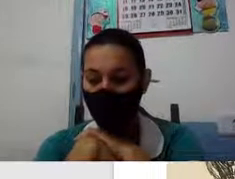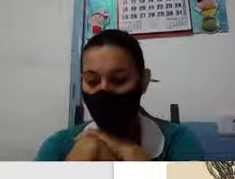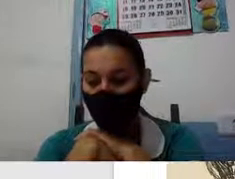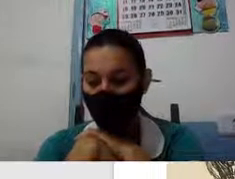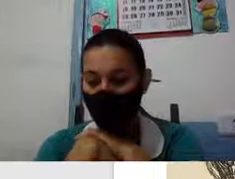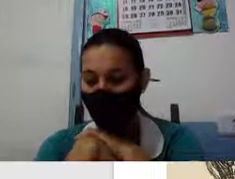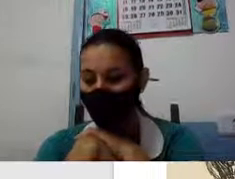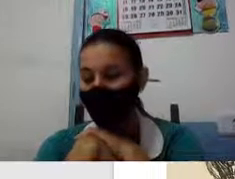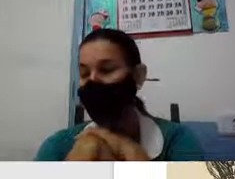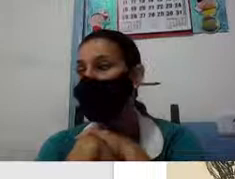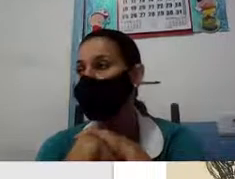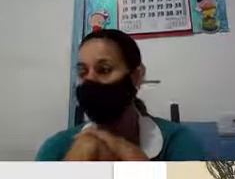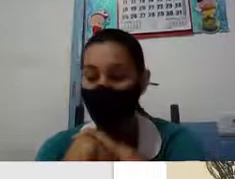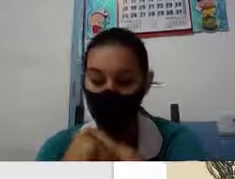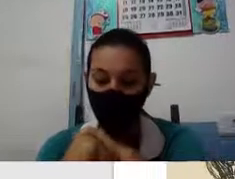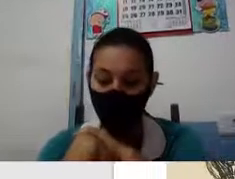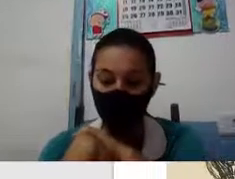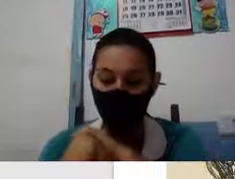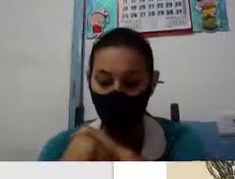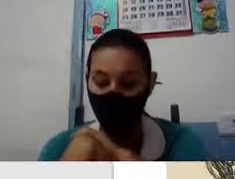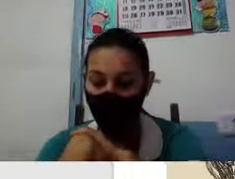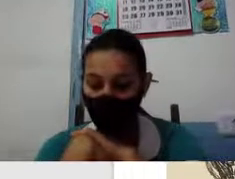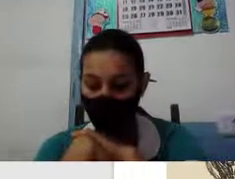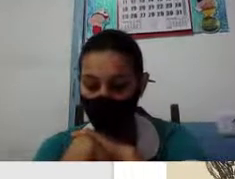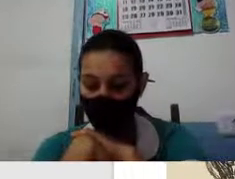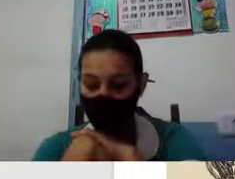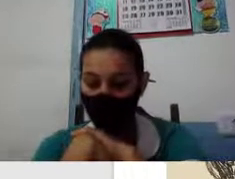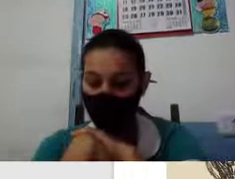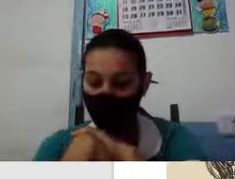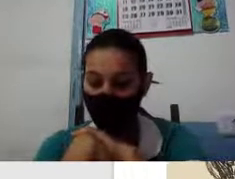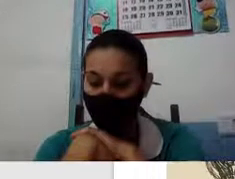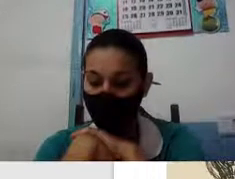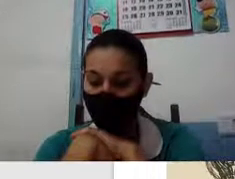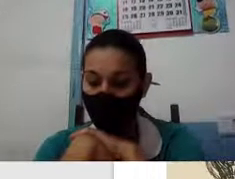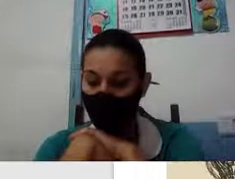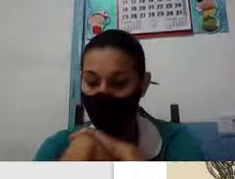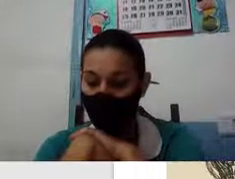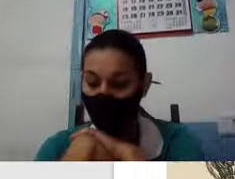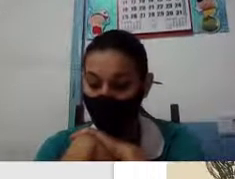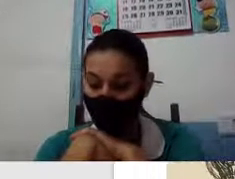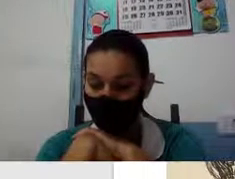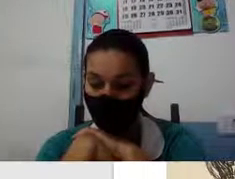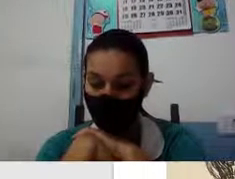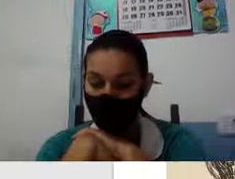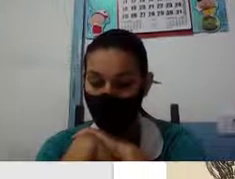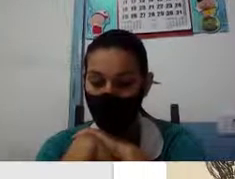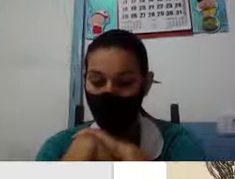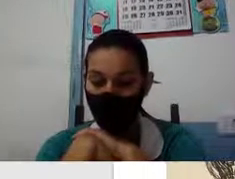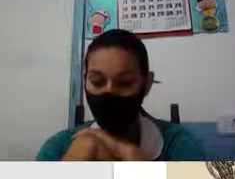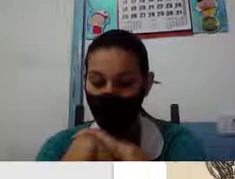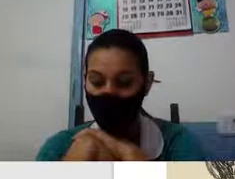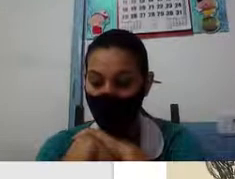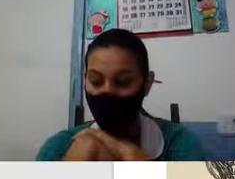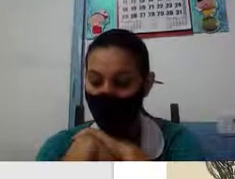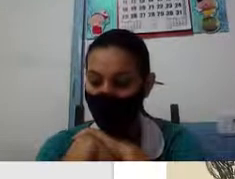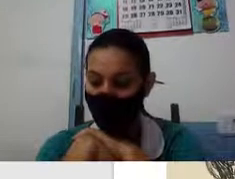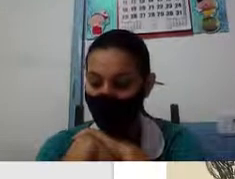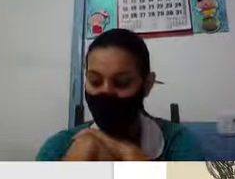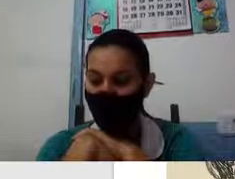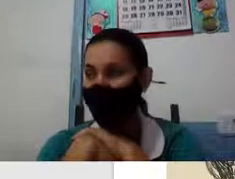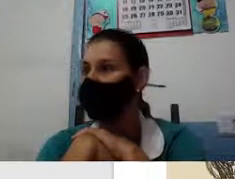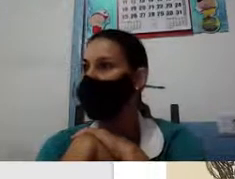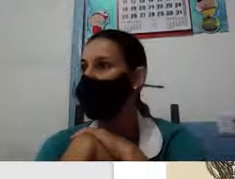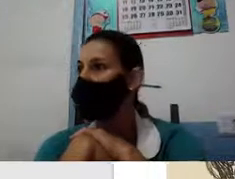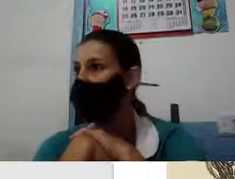sendo impossível precisar tudo que ele deixou de obras aí. Gregório, com seu espírito inquieto, ressaltava os aspectos negativos